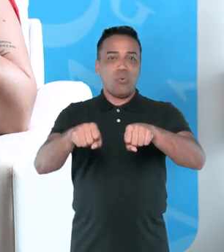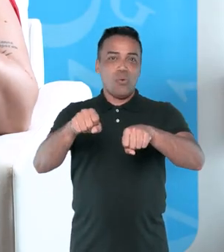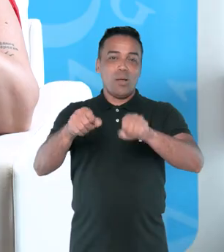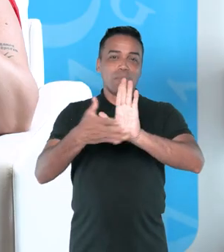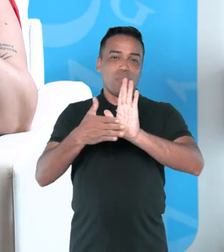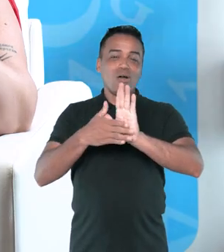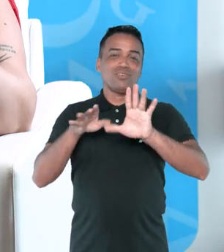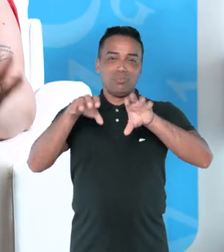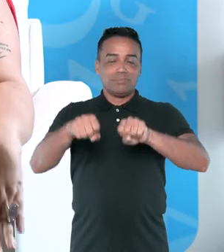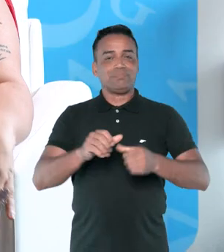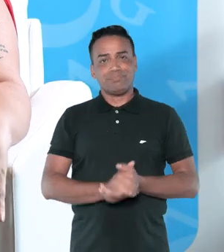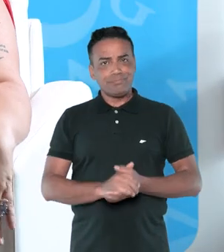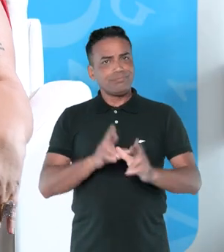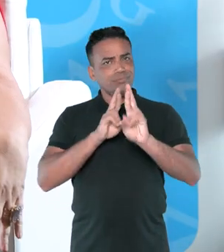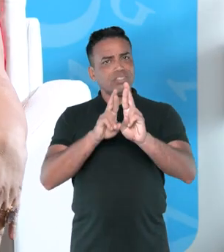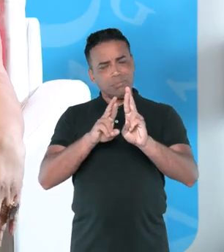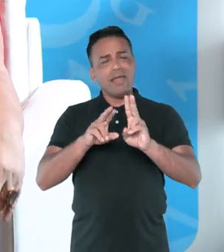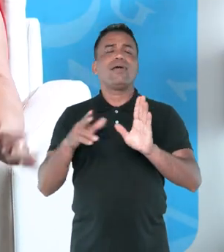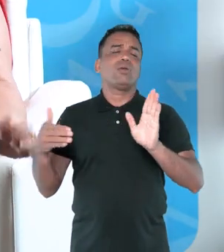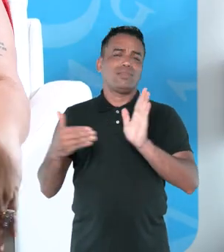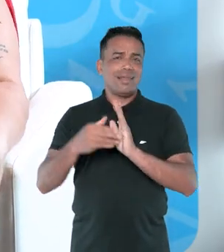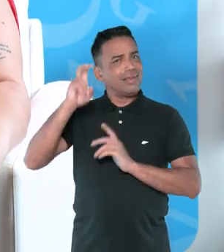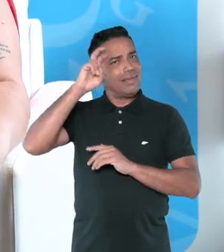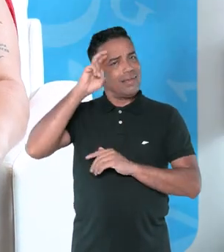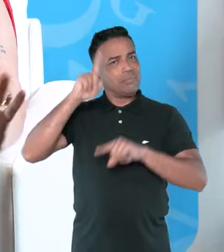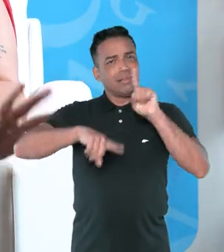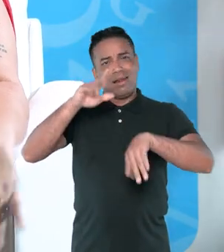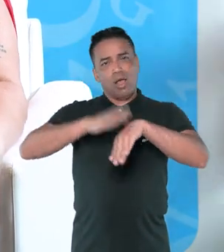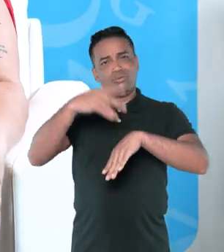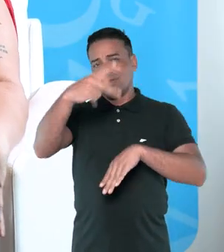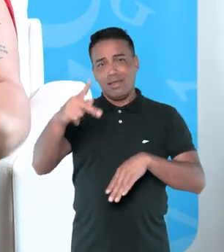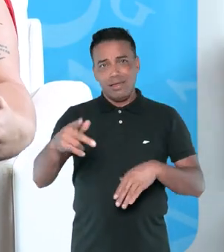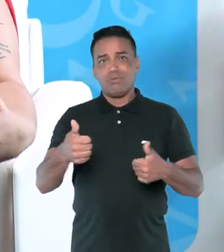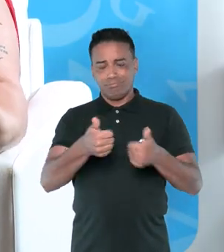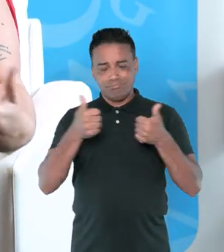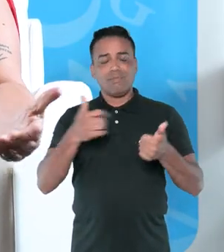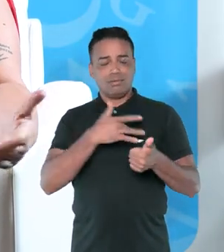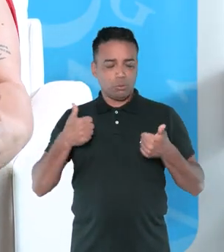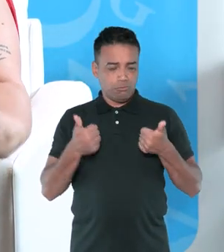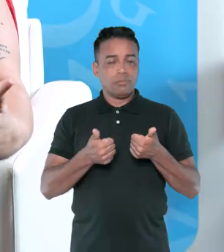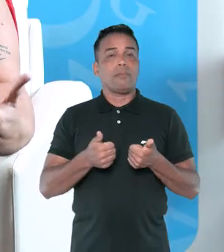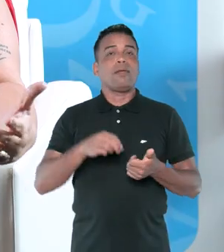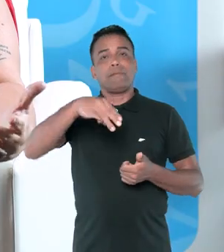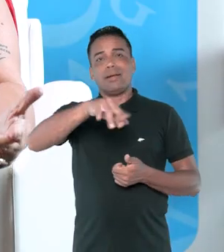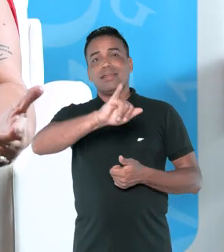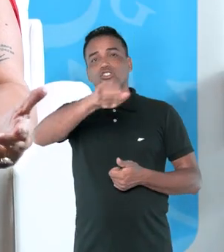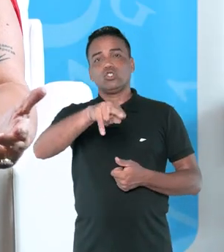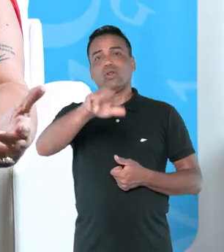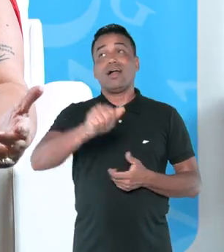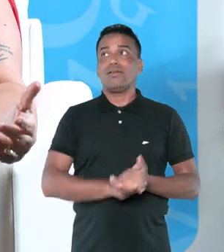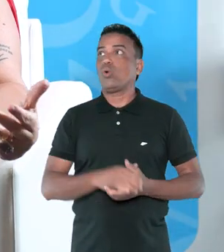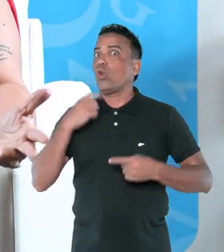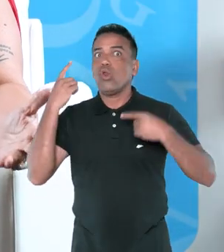Então, eu espero o seu material até quinta. Um abraço, Maria Júlia. Saludos, Maria Júlia. Então, aí eu fiquei muito mais